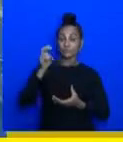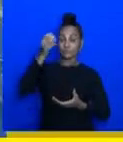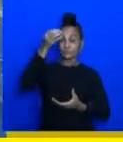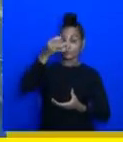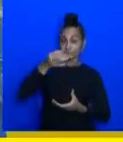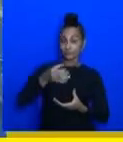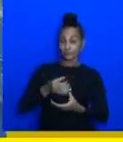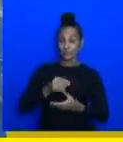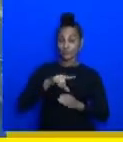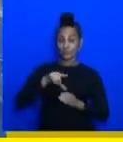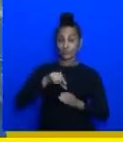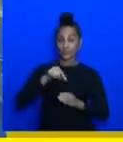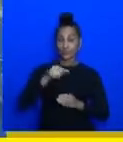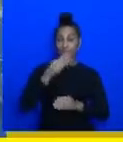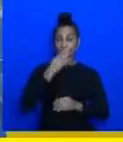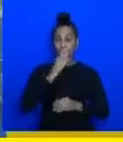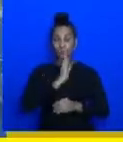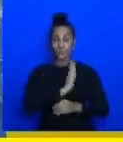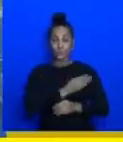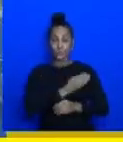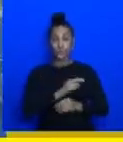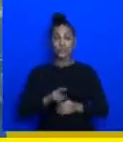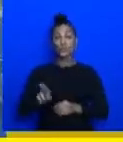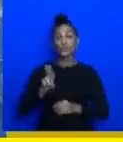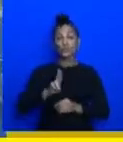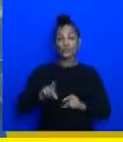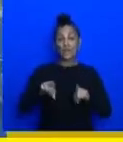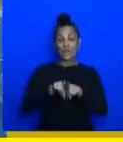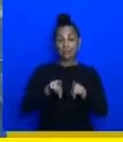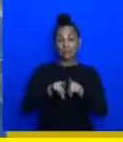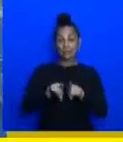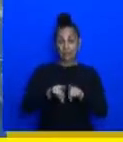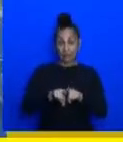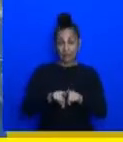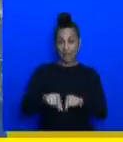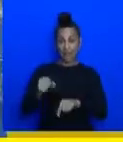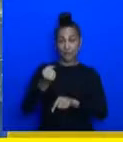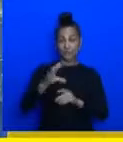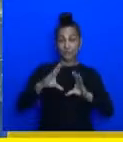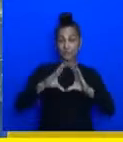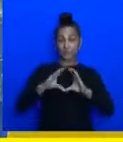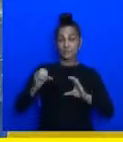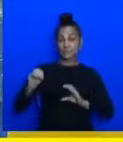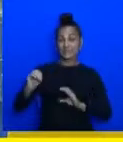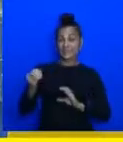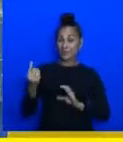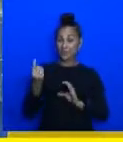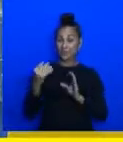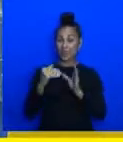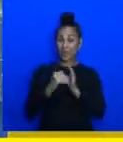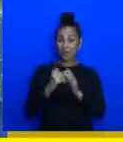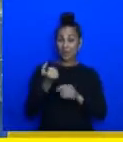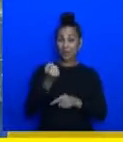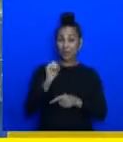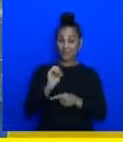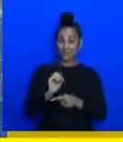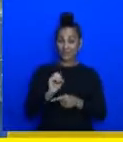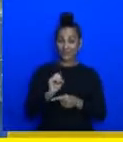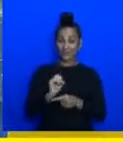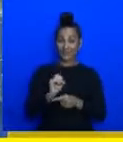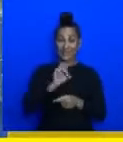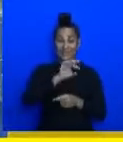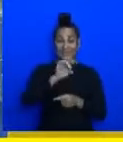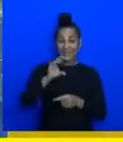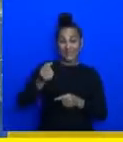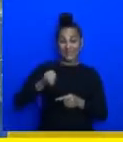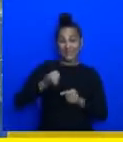5. Para o sorteio do time do coração, são utilizadas também 80 bolas numeradas de 01 a 80, sendo